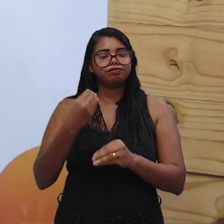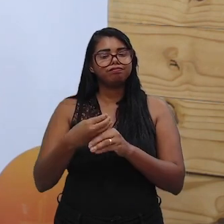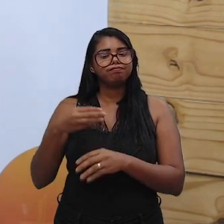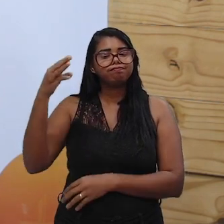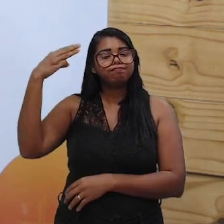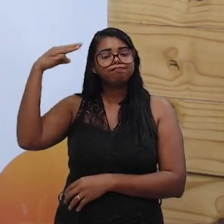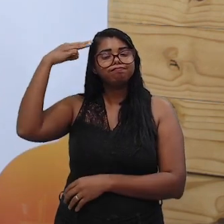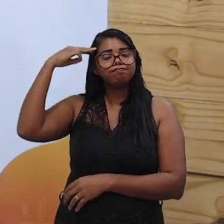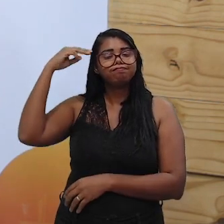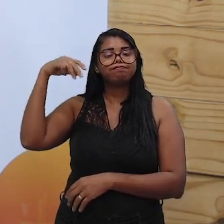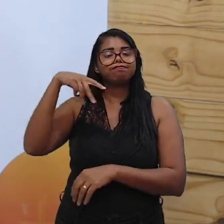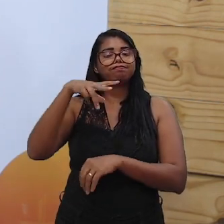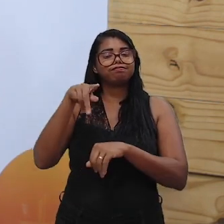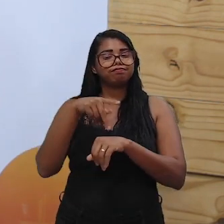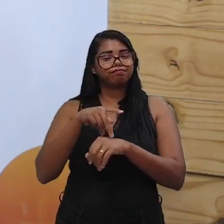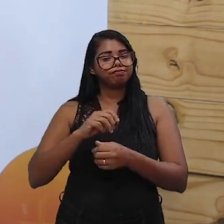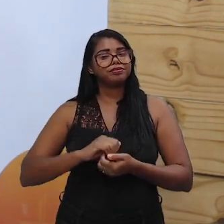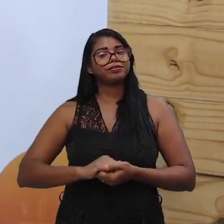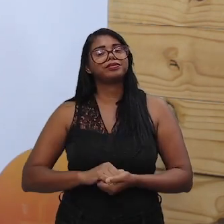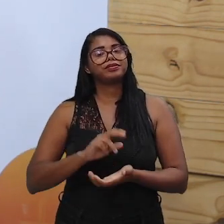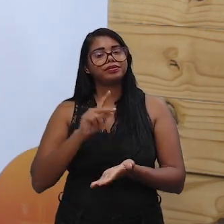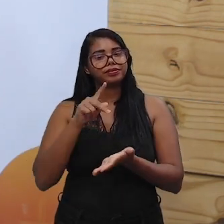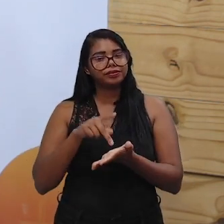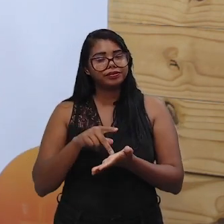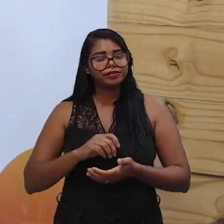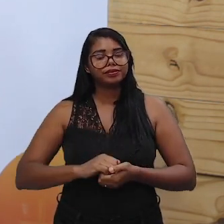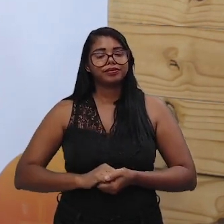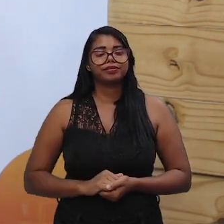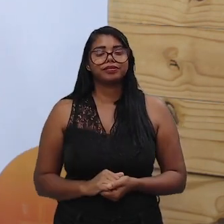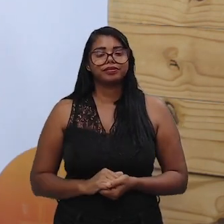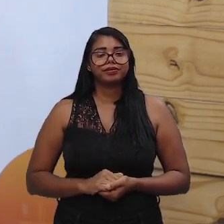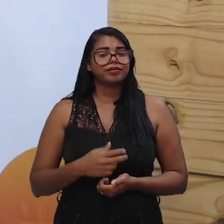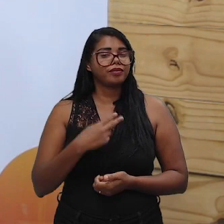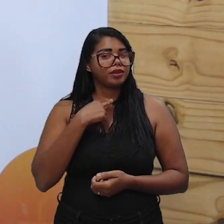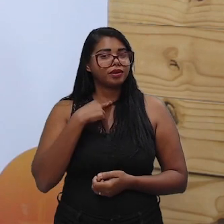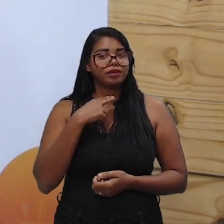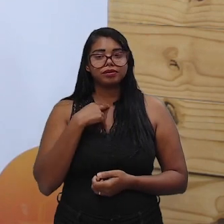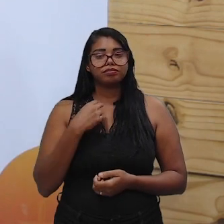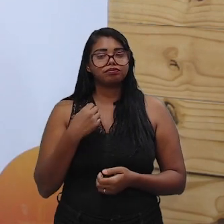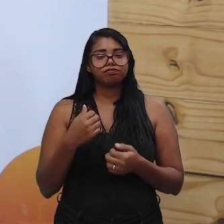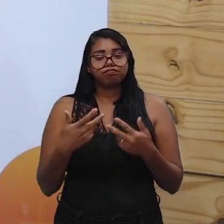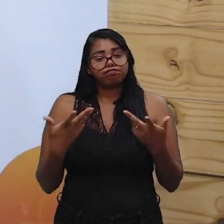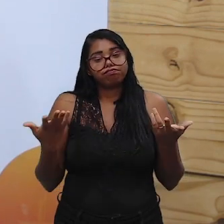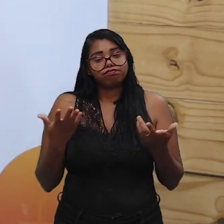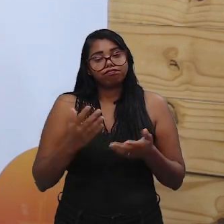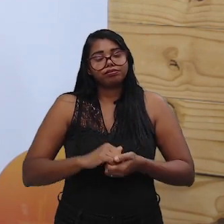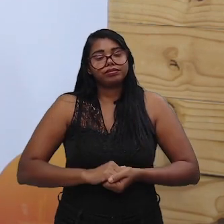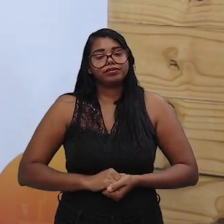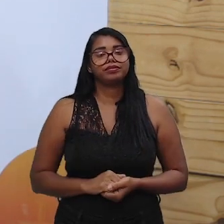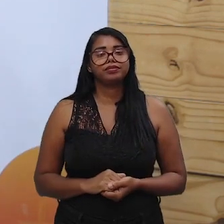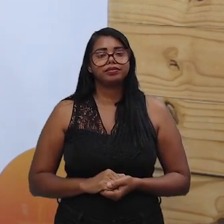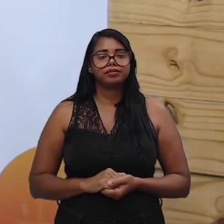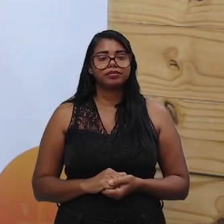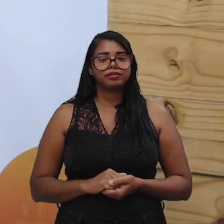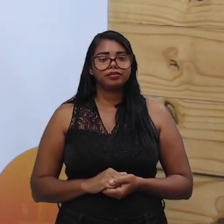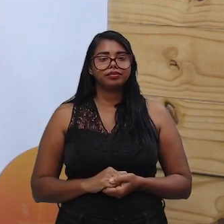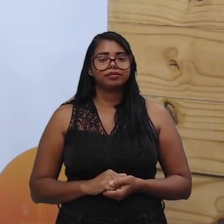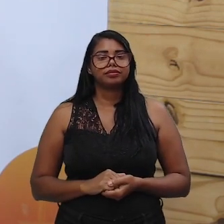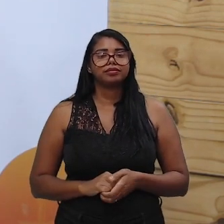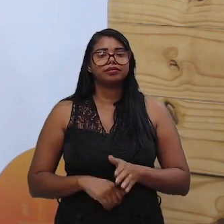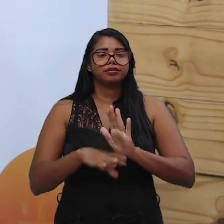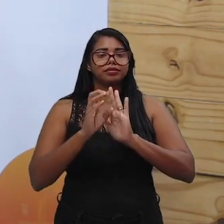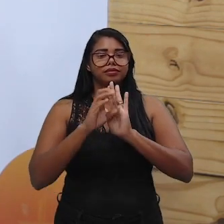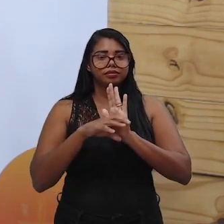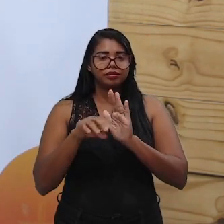memória de um país. Então, é algo realmente muito sério que a gente não pode lidar de qualquer jeito. E já entrando no conceito